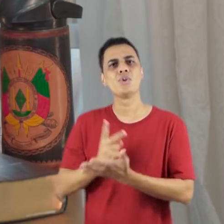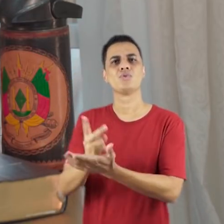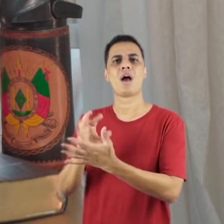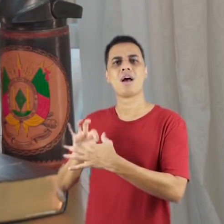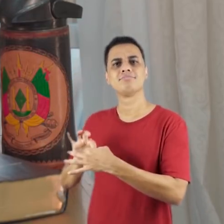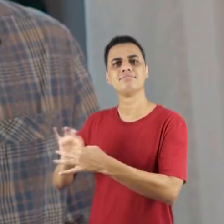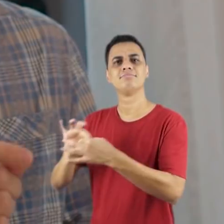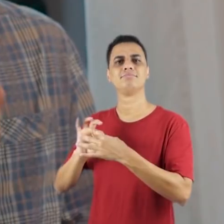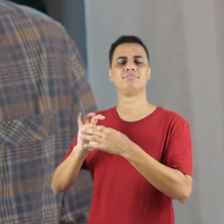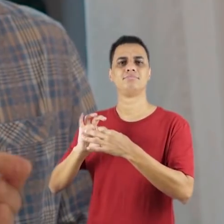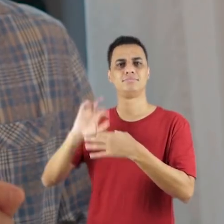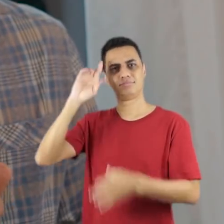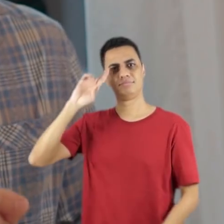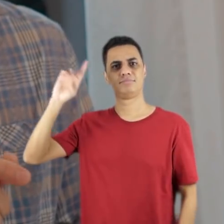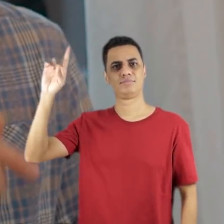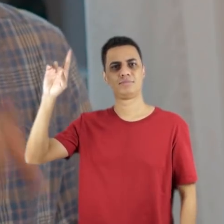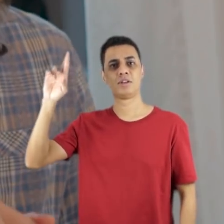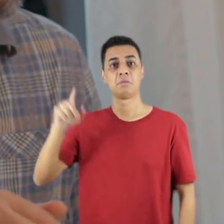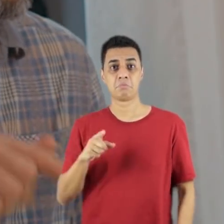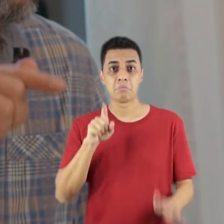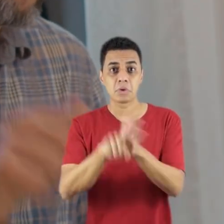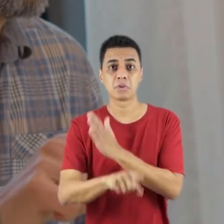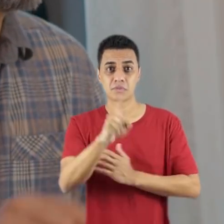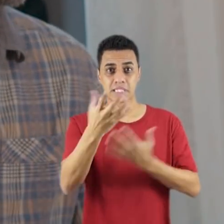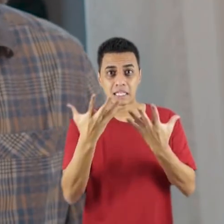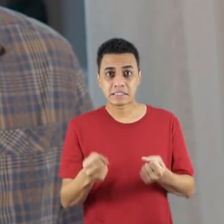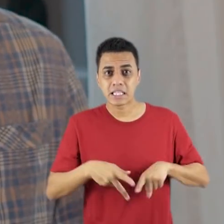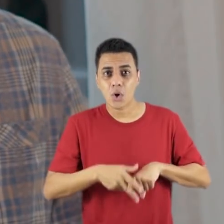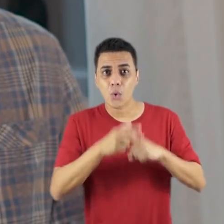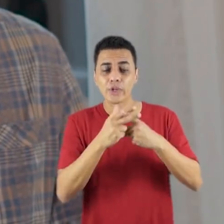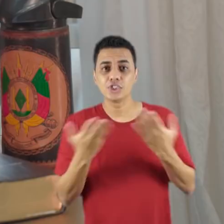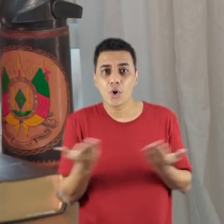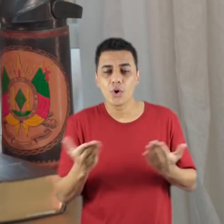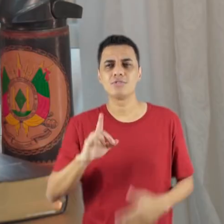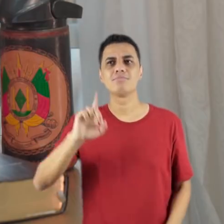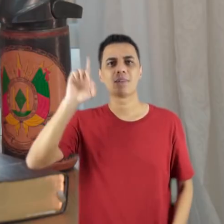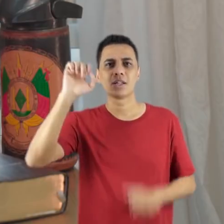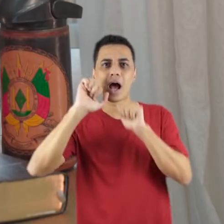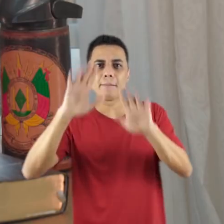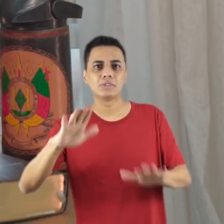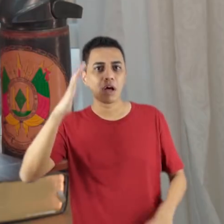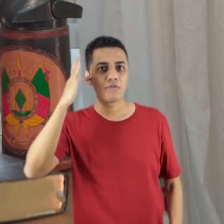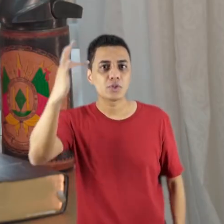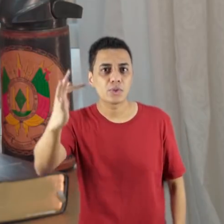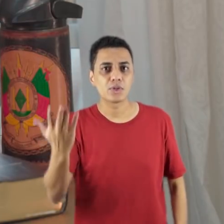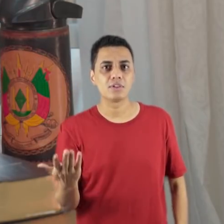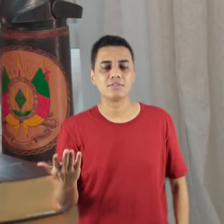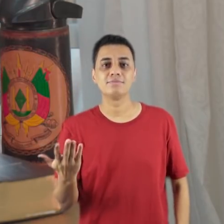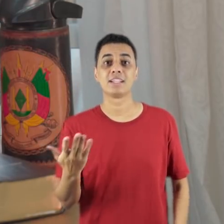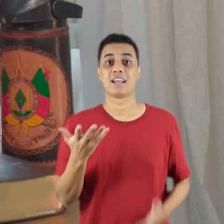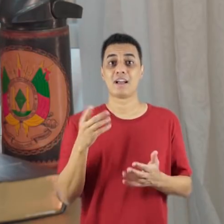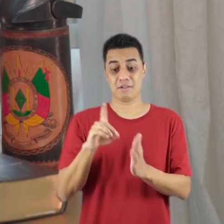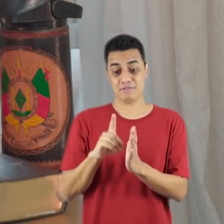mantermos a conexão com o Pai. Você se permitiria ser corrigido hoje para ser aprovado amanhã? O texto fala em ser sábio o resto da